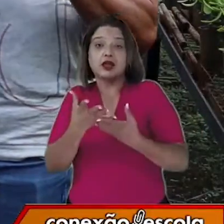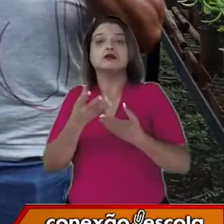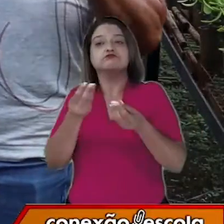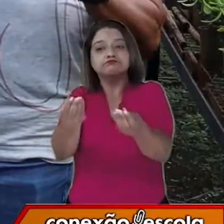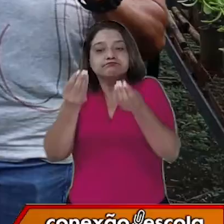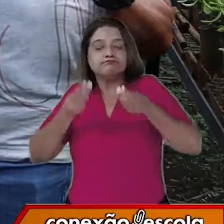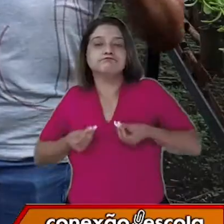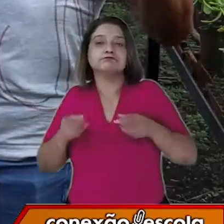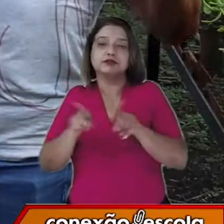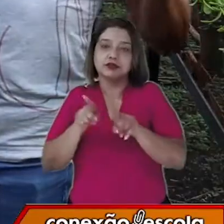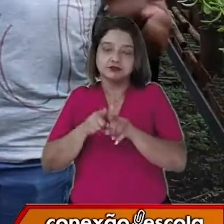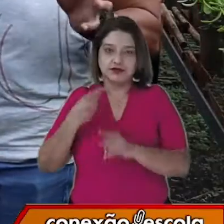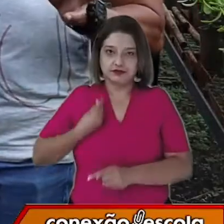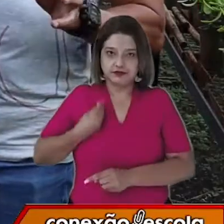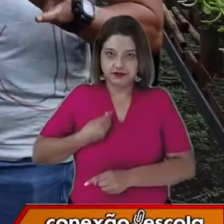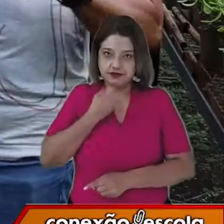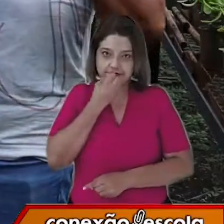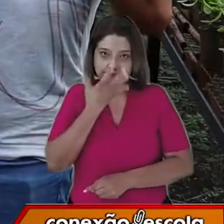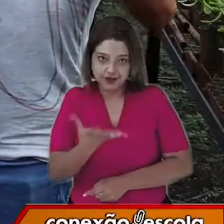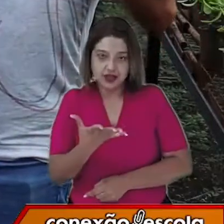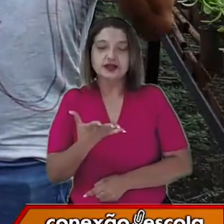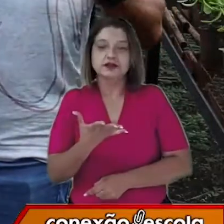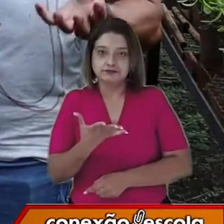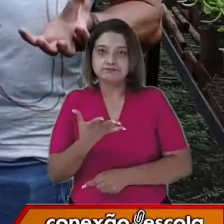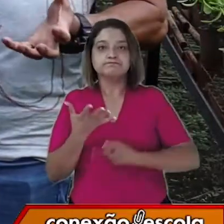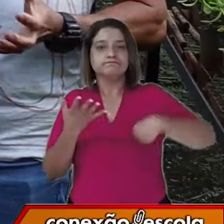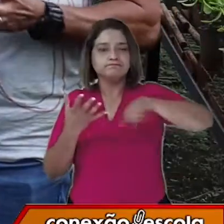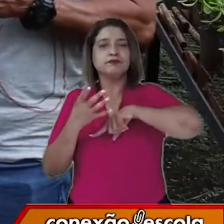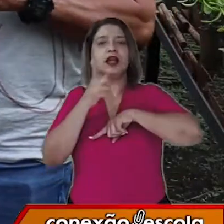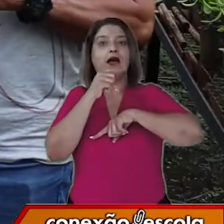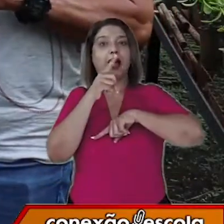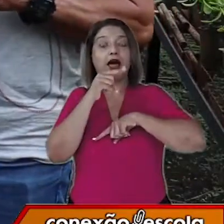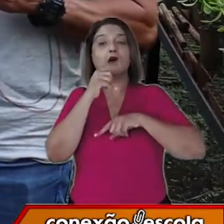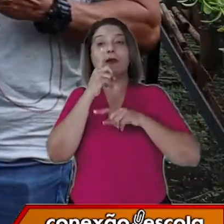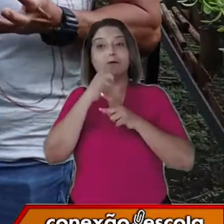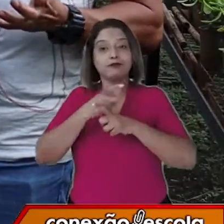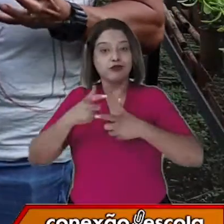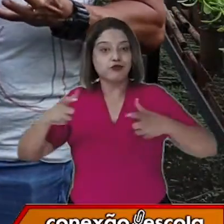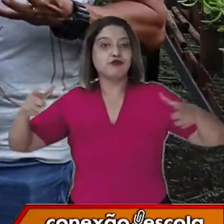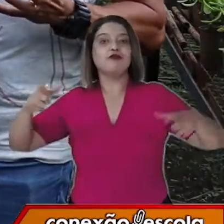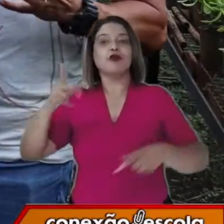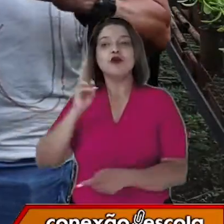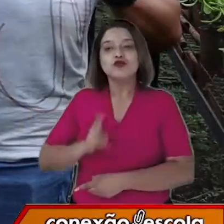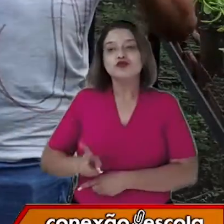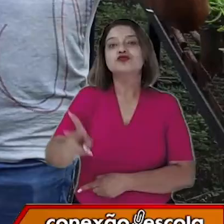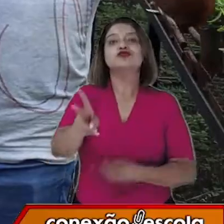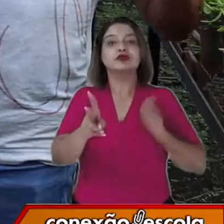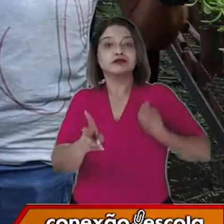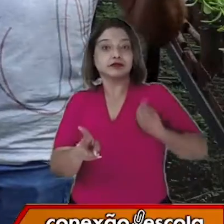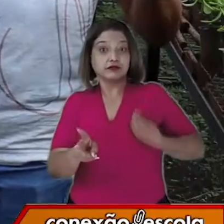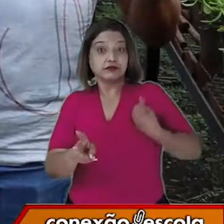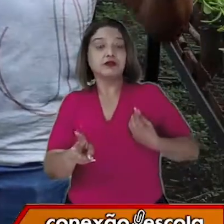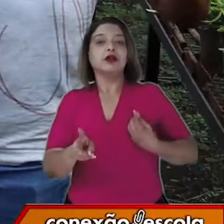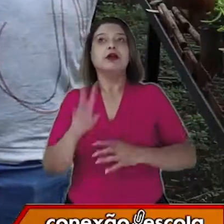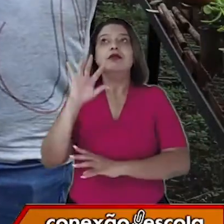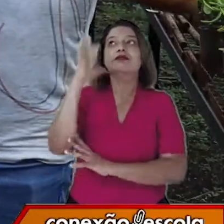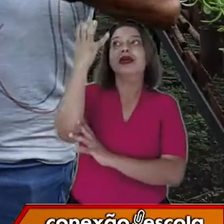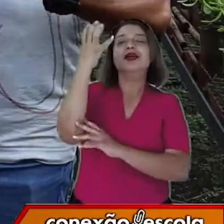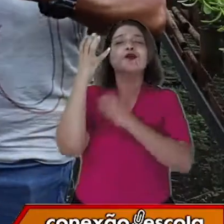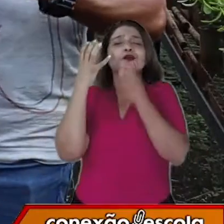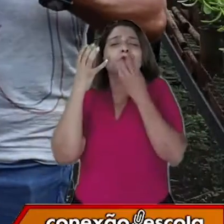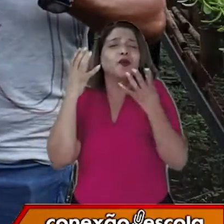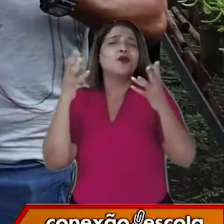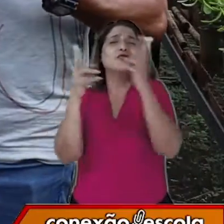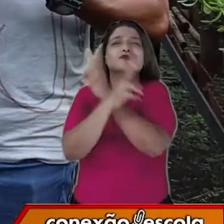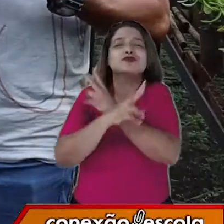região, possamos ter, né, uma vida melhor, uma quantidade de água maior disponível para nós, né, um clima maior e